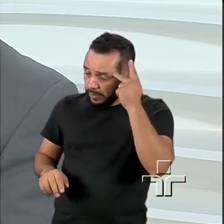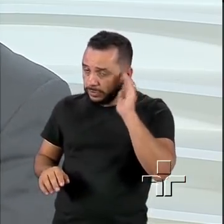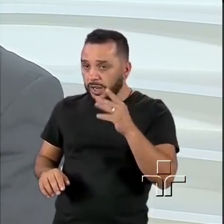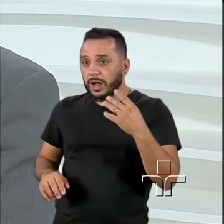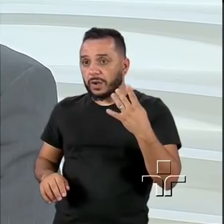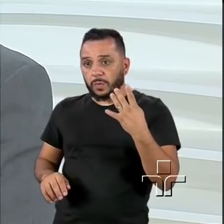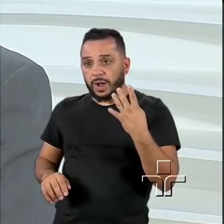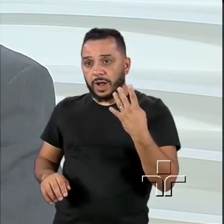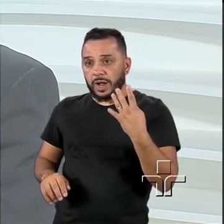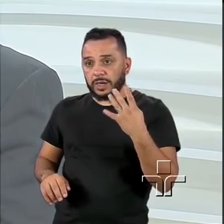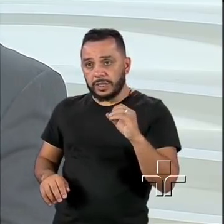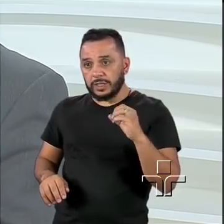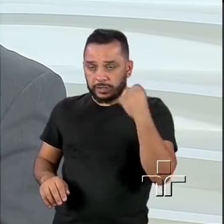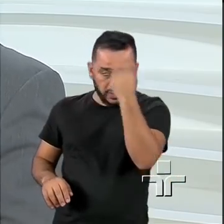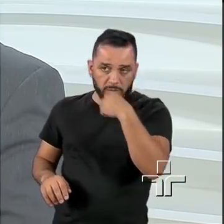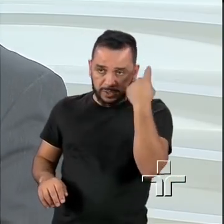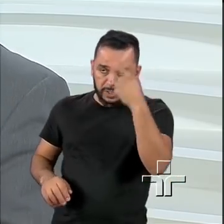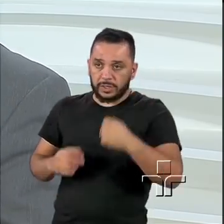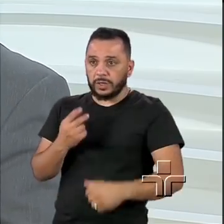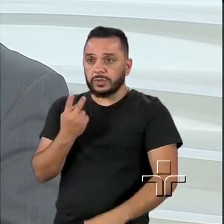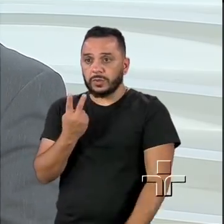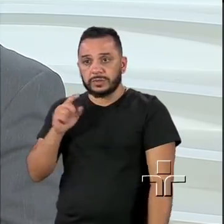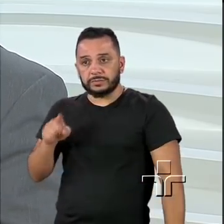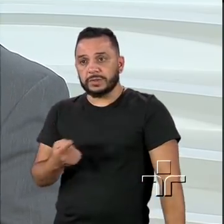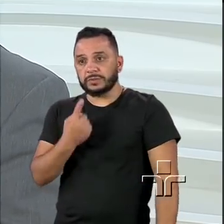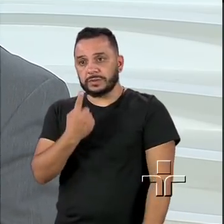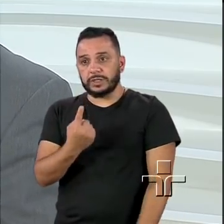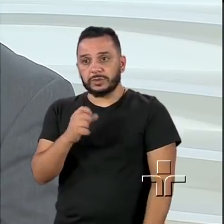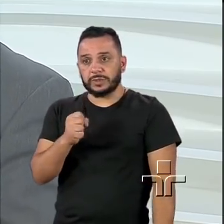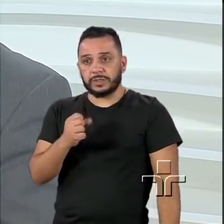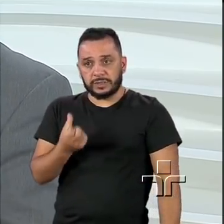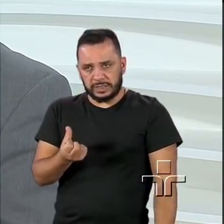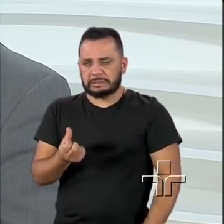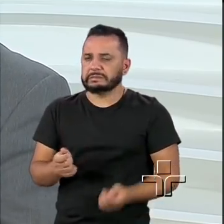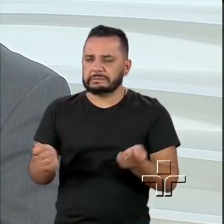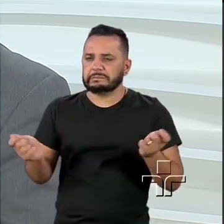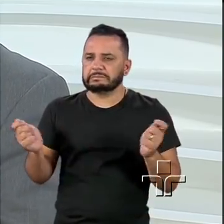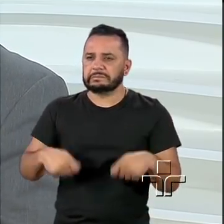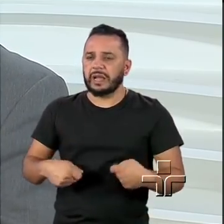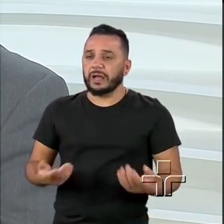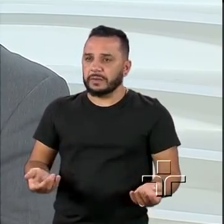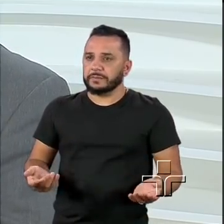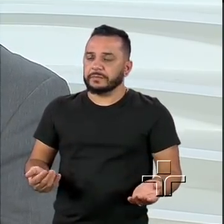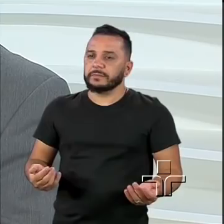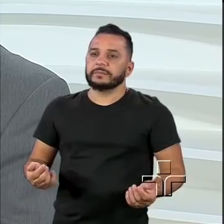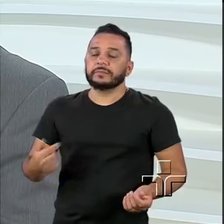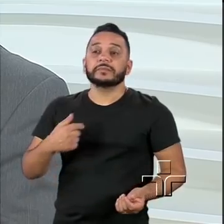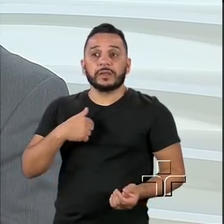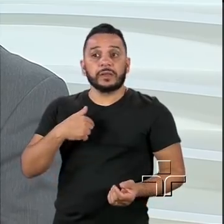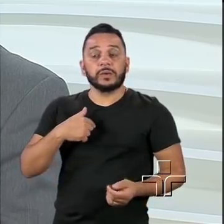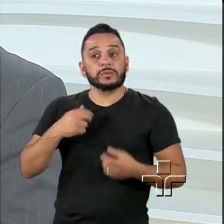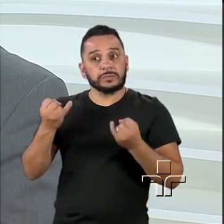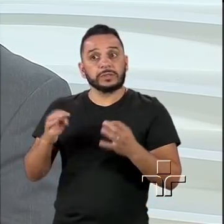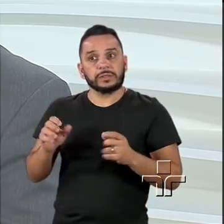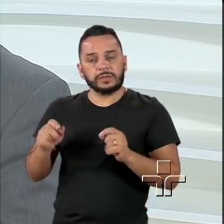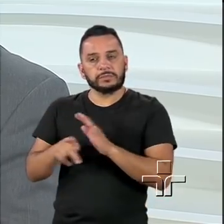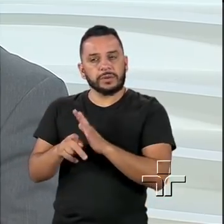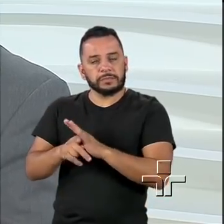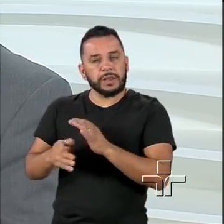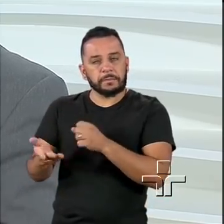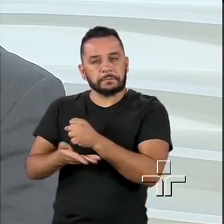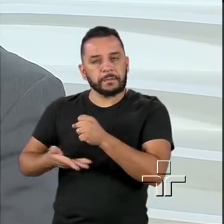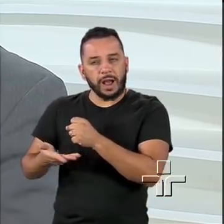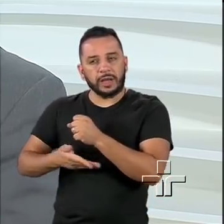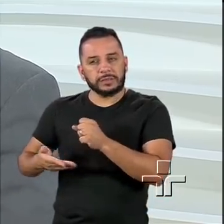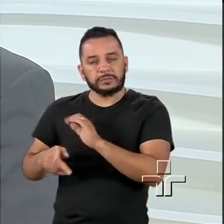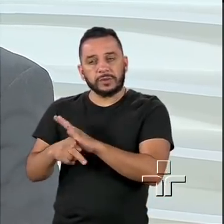semanais, 2.186. Ou seja, é plenamente possível fazer. Eu estou falando do piso, tá certo? Da entrada, não estou